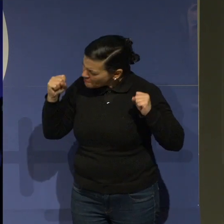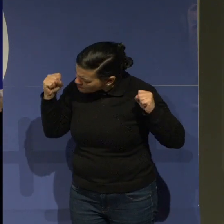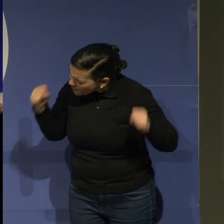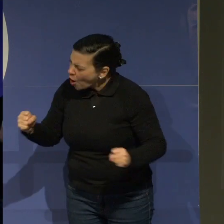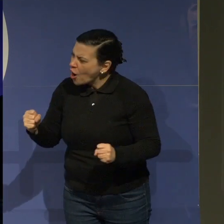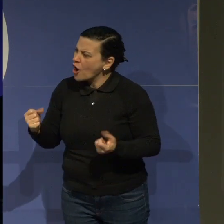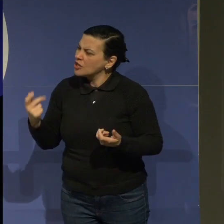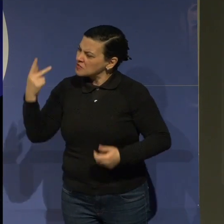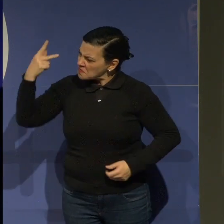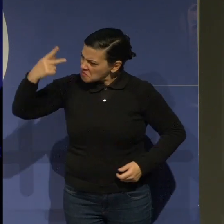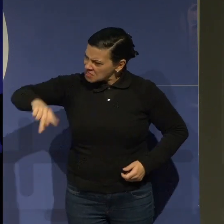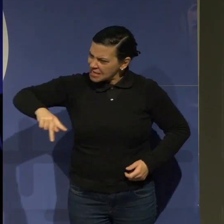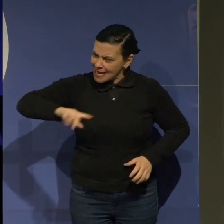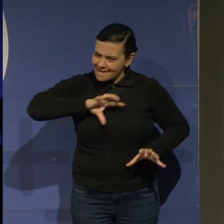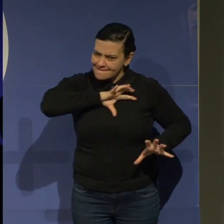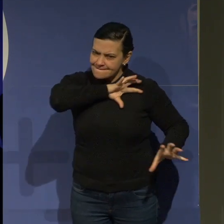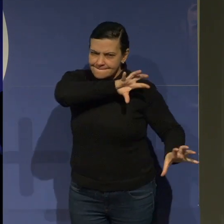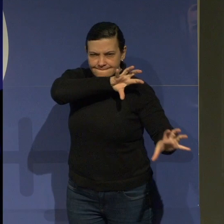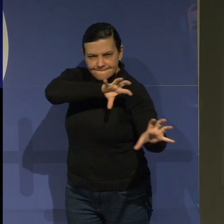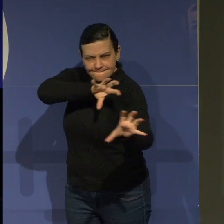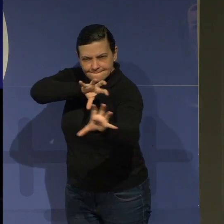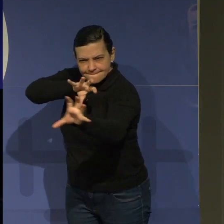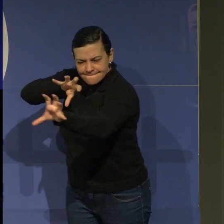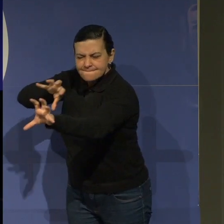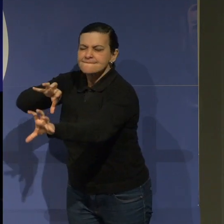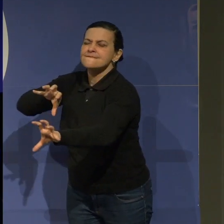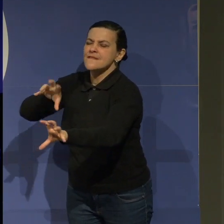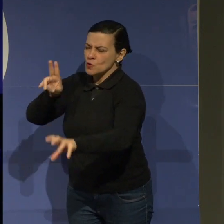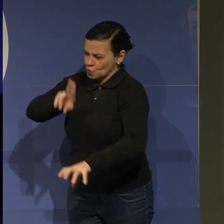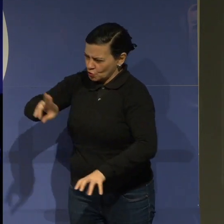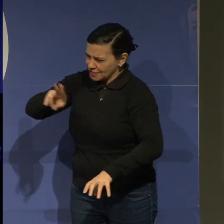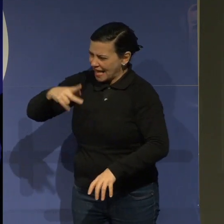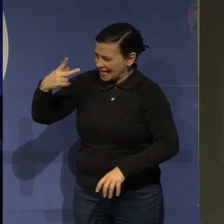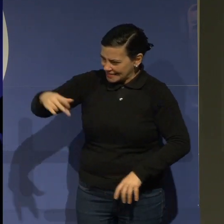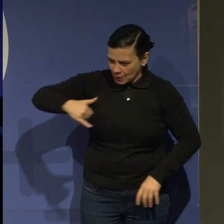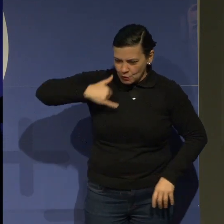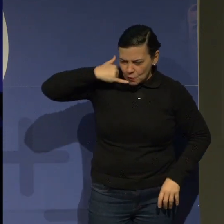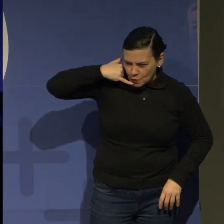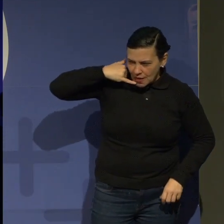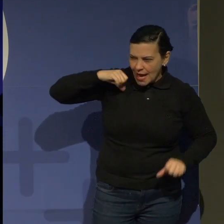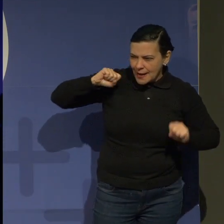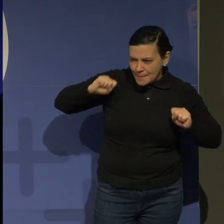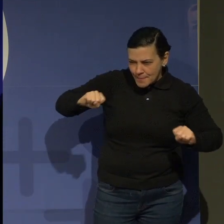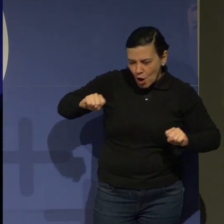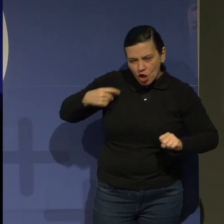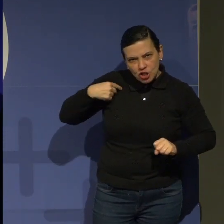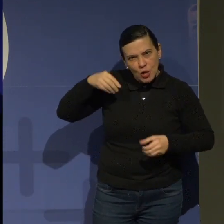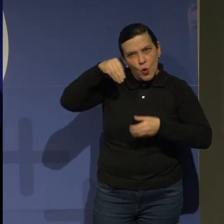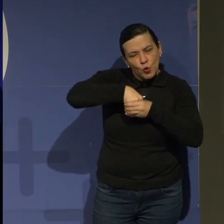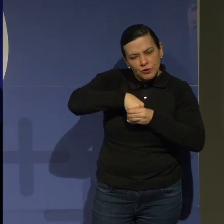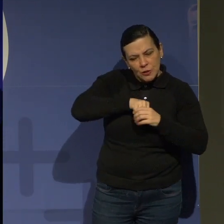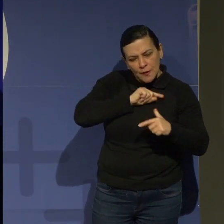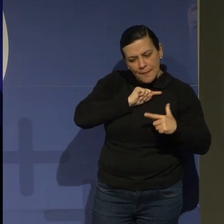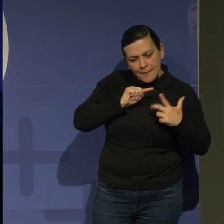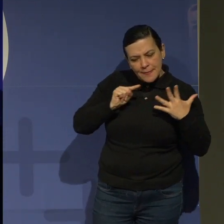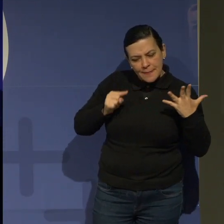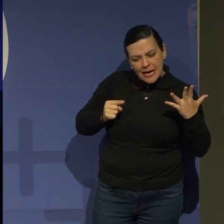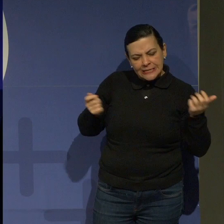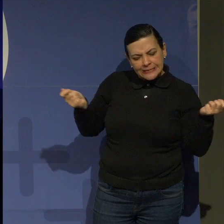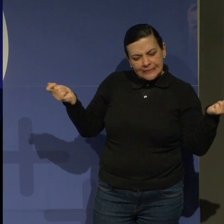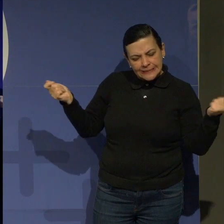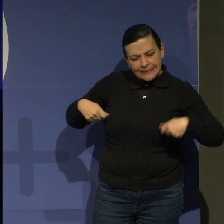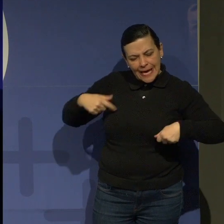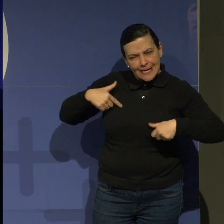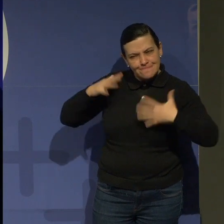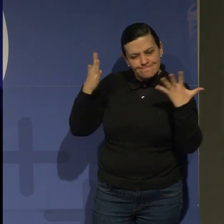o nosso poder de influência, os nossos celulares, a nossa criação de conteúdo para ser esse bloquinho